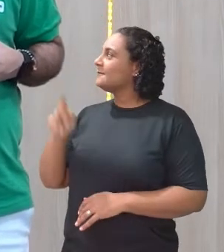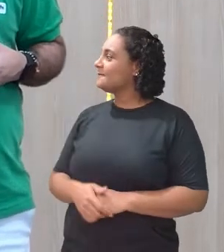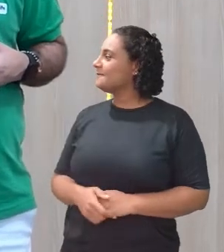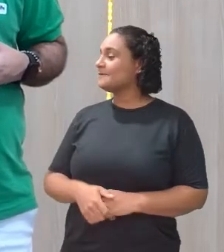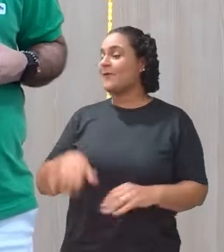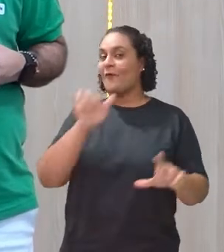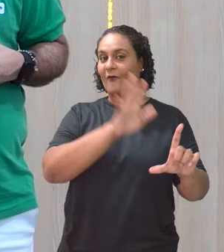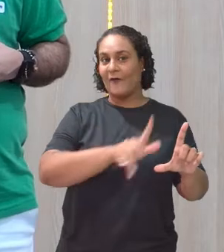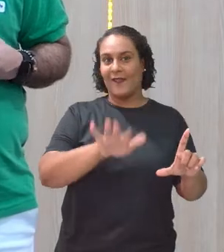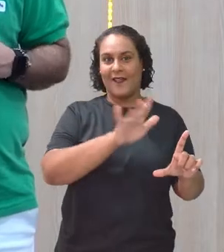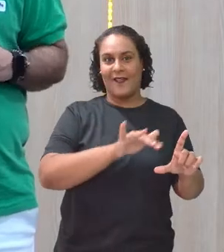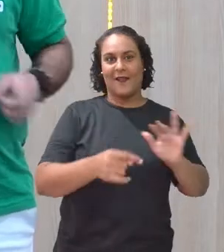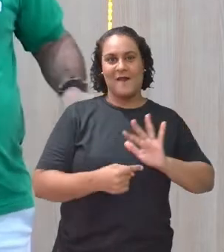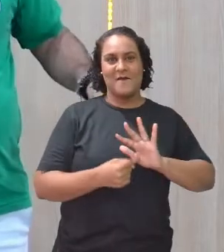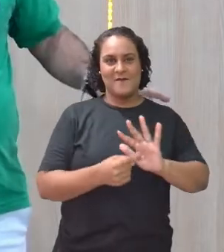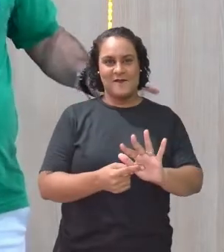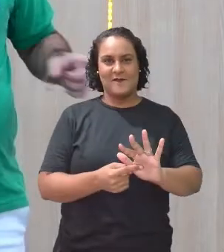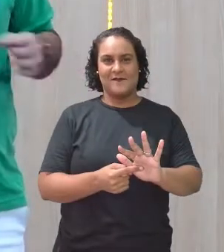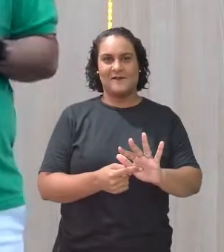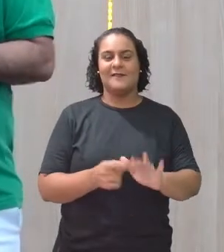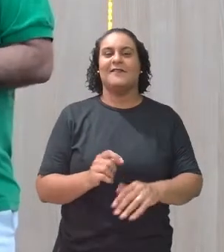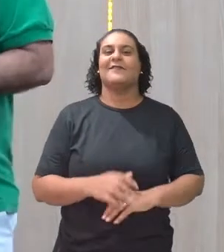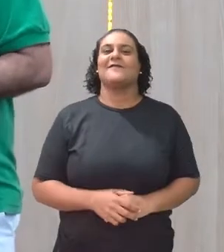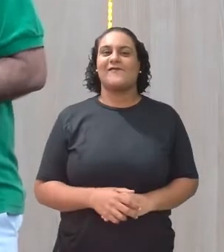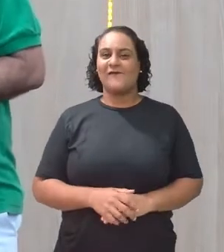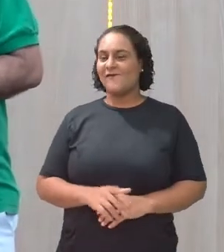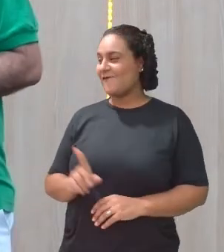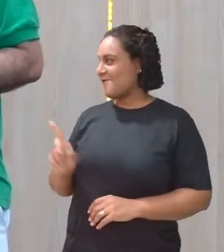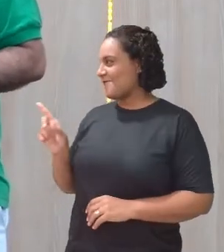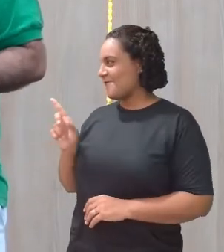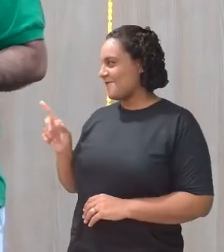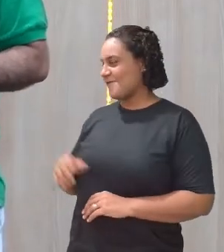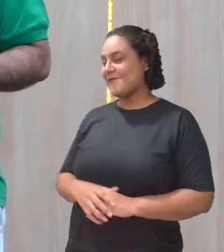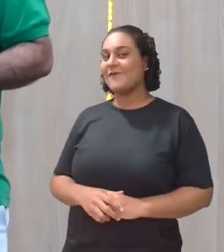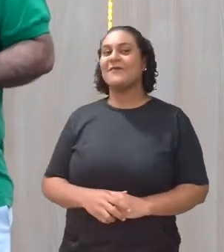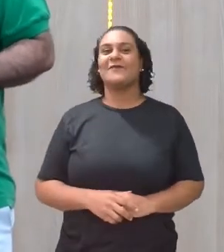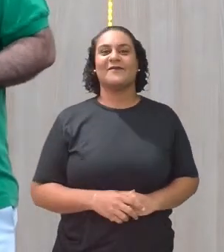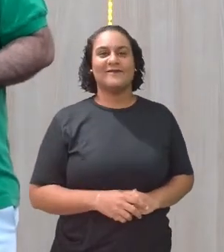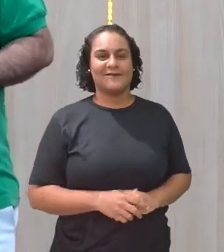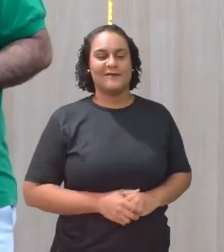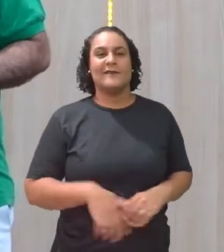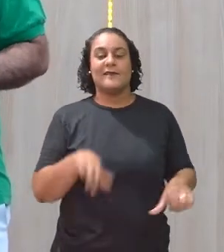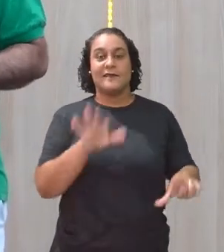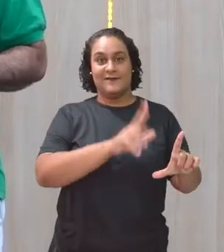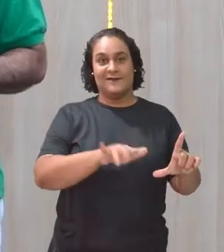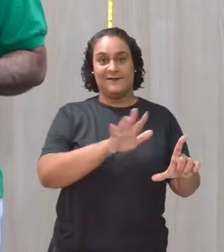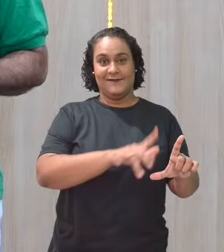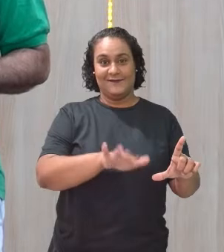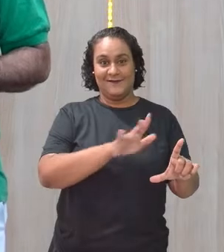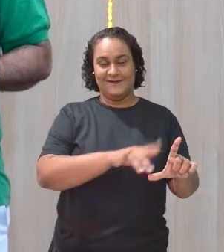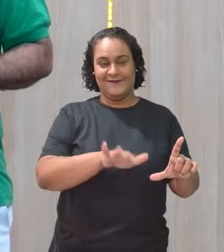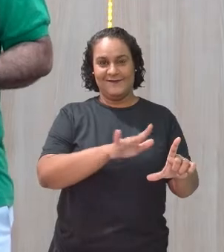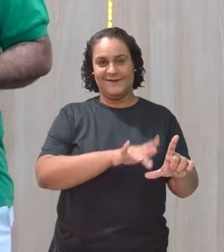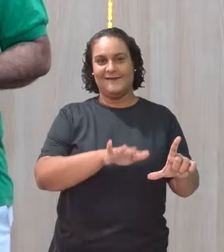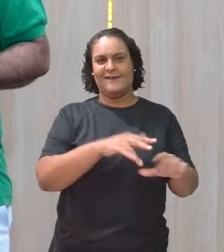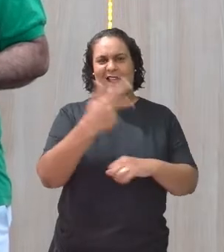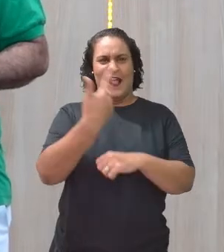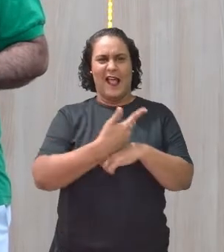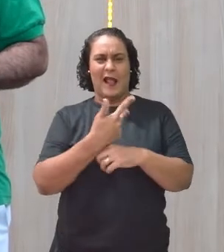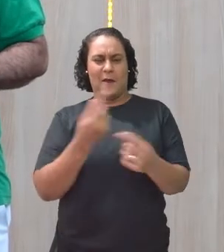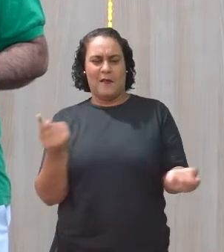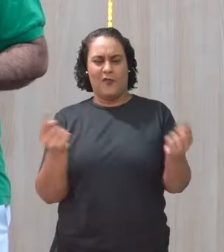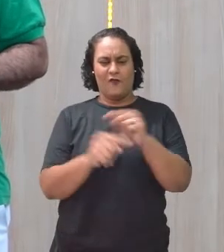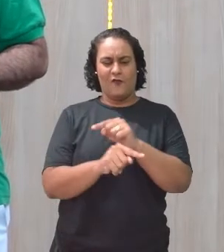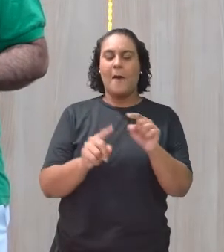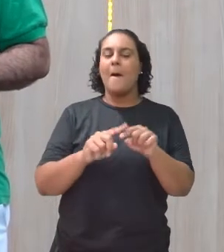QR Codes. É isso aí no canto aqui, ó. A gente, pela câmera invertida aqui, a gente se atrapalha. Mas